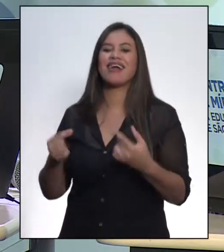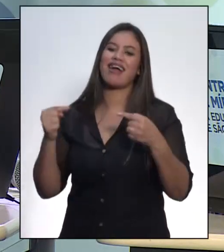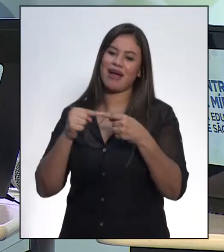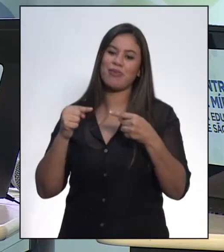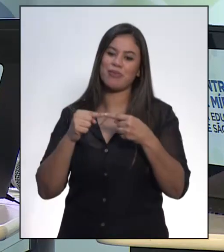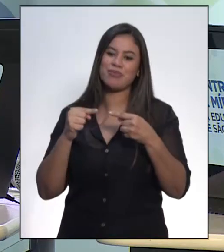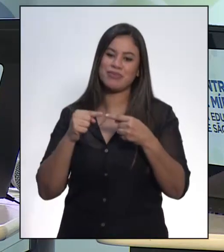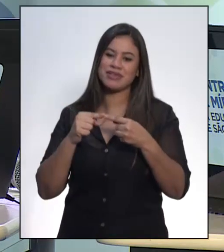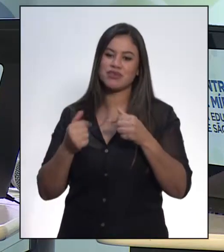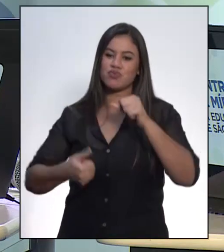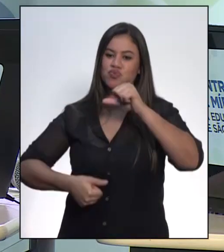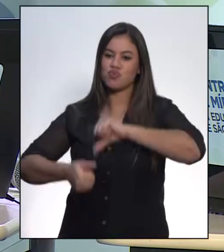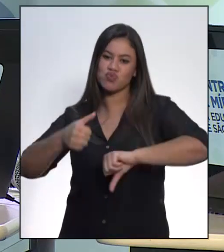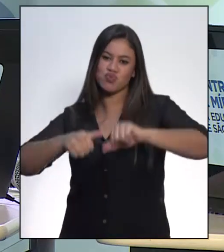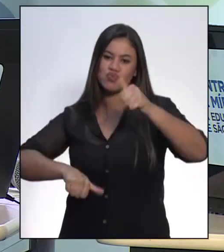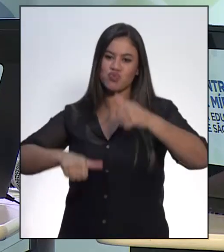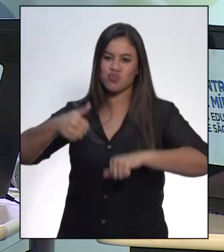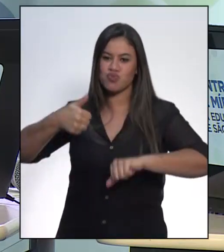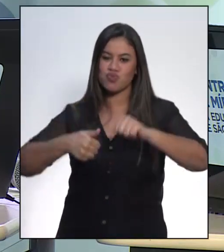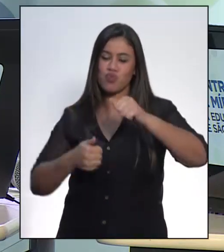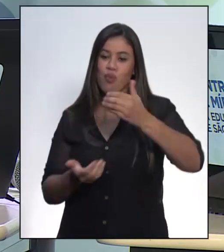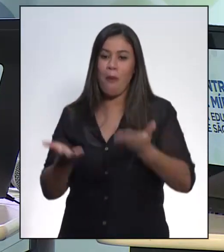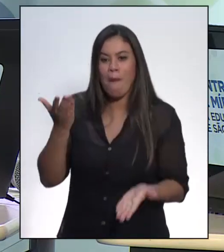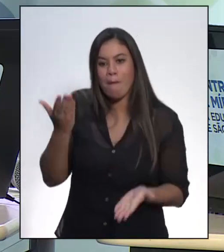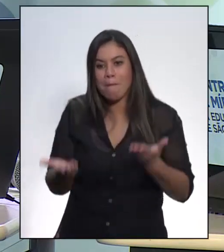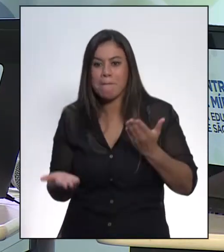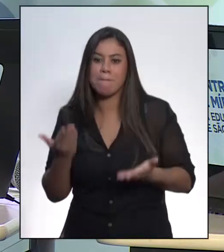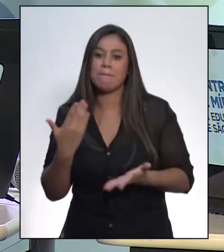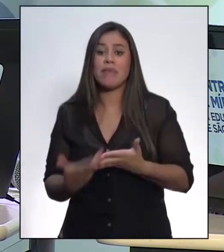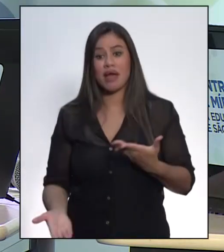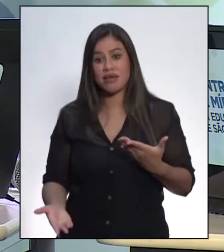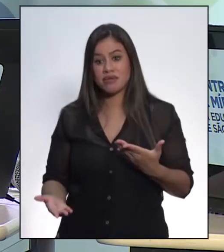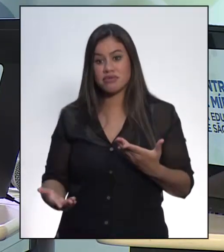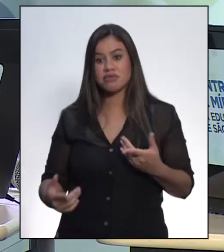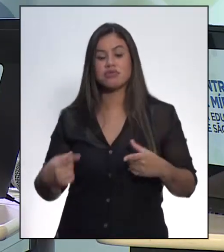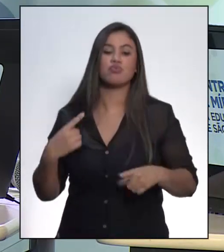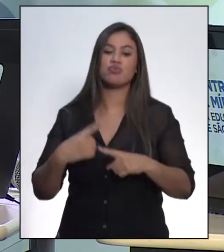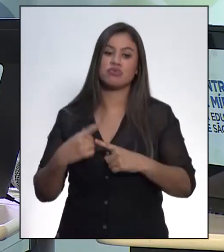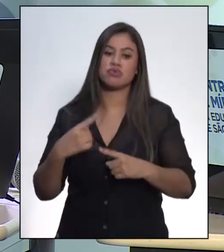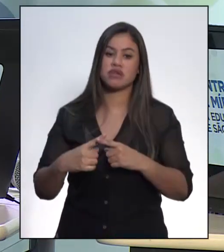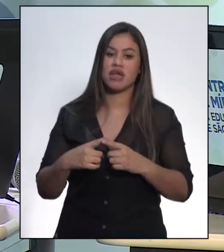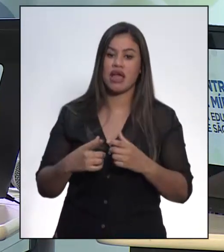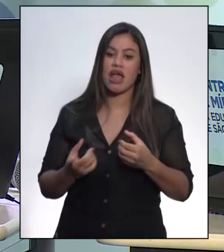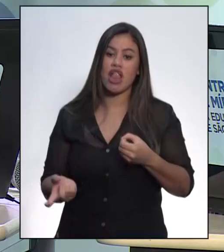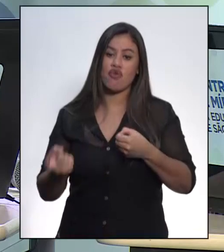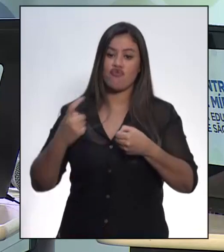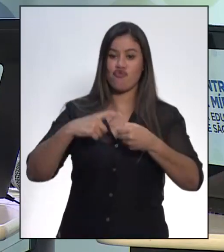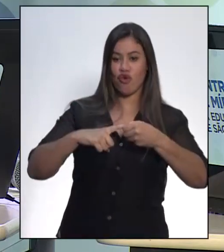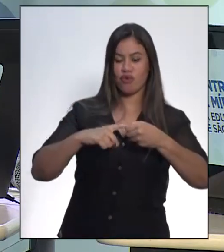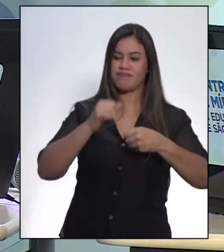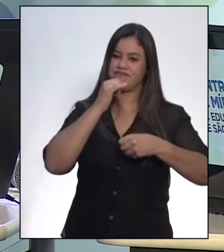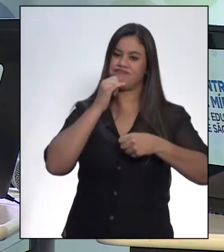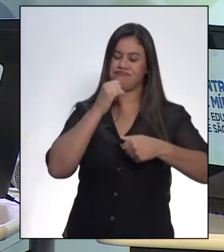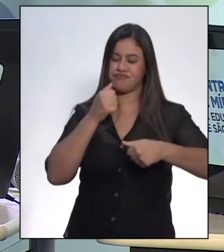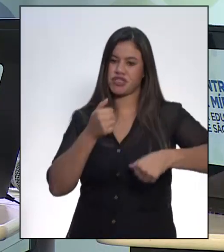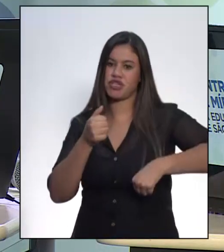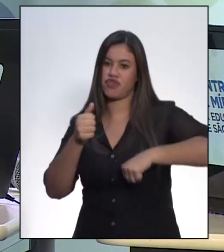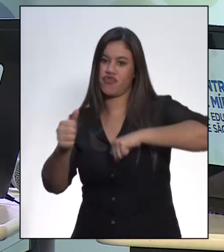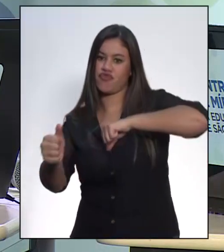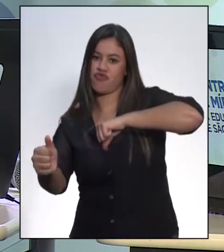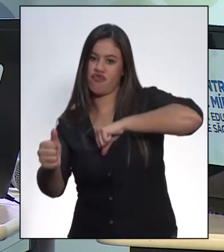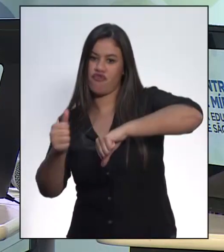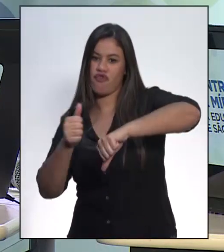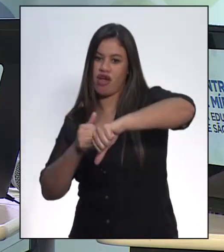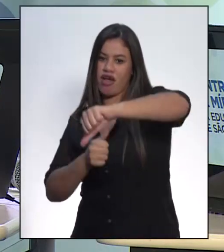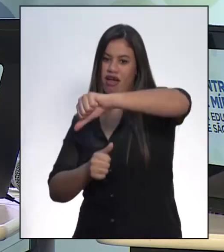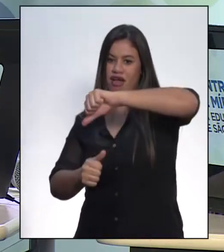nas reações onde esse equilíbrio ele é perturbado. Ela tende a voltar ao equilíbrio. Então, as 2 filas estavam do